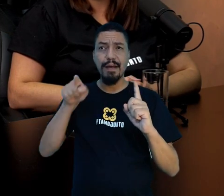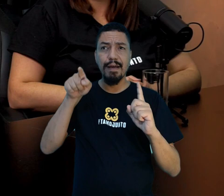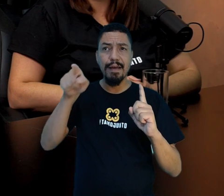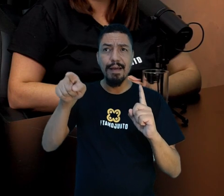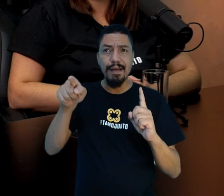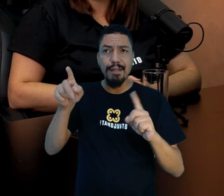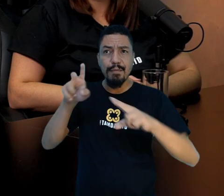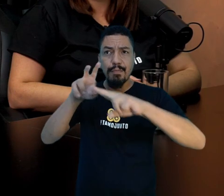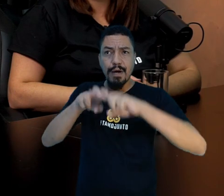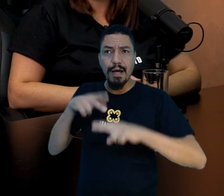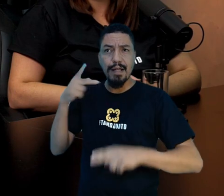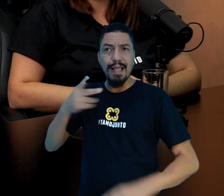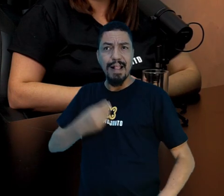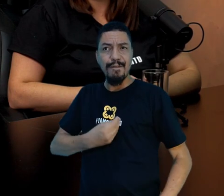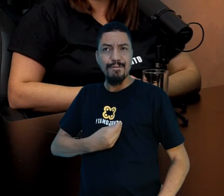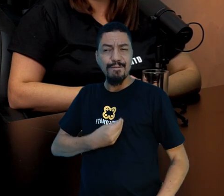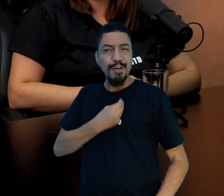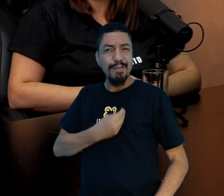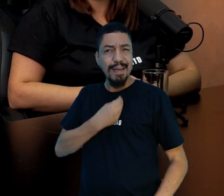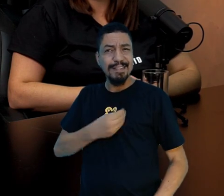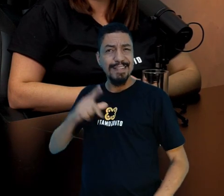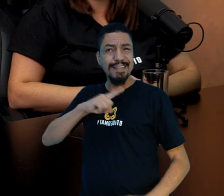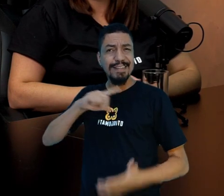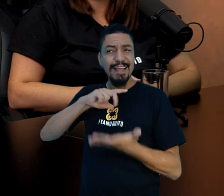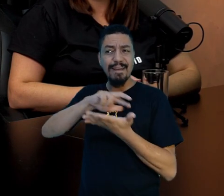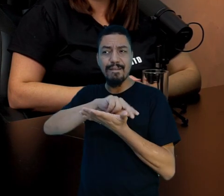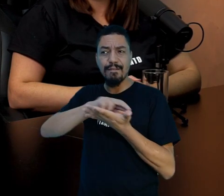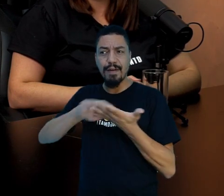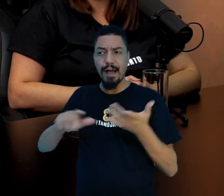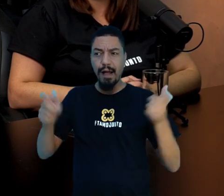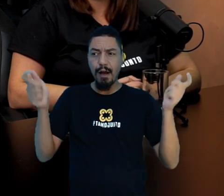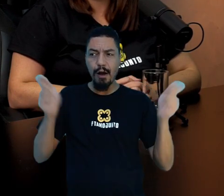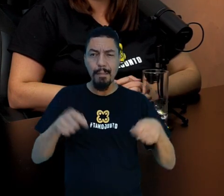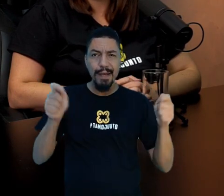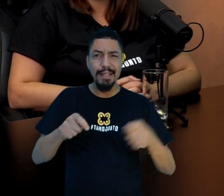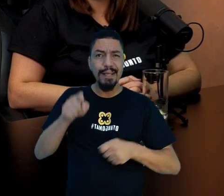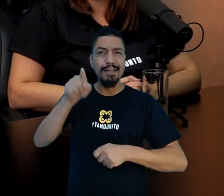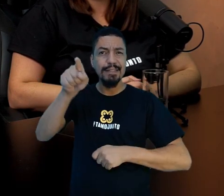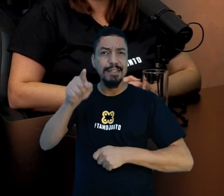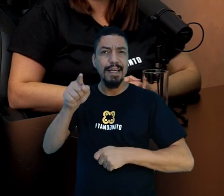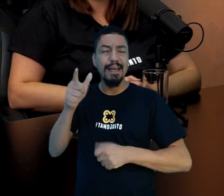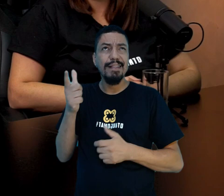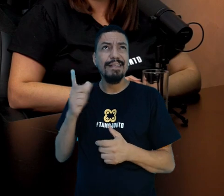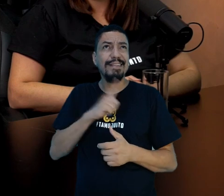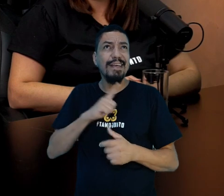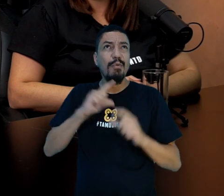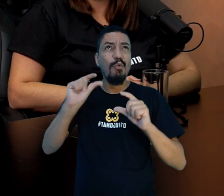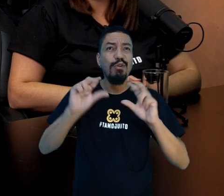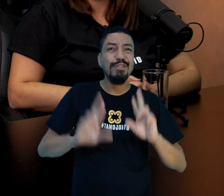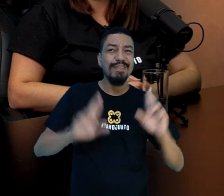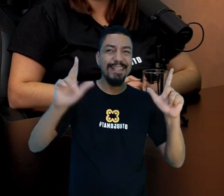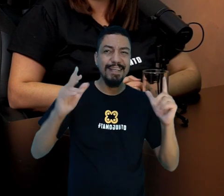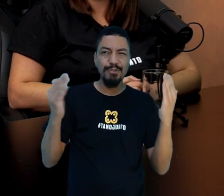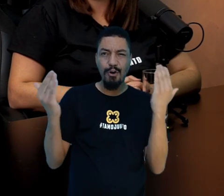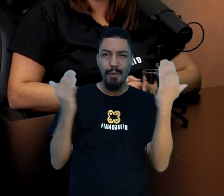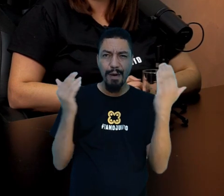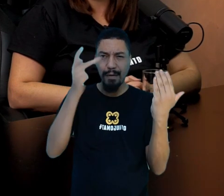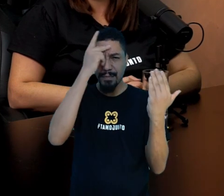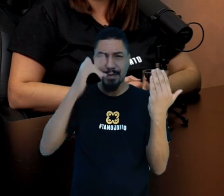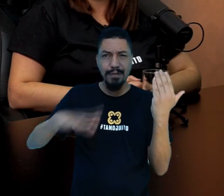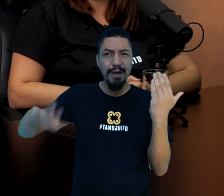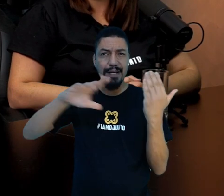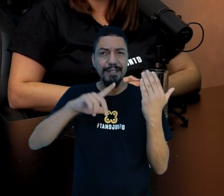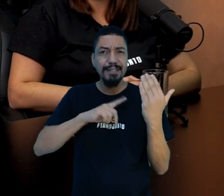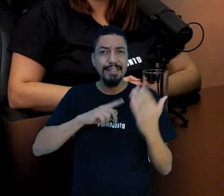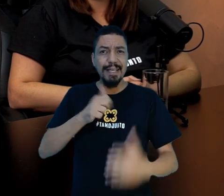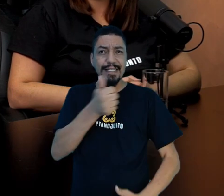elas, justamente pelas vivências, elas têm um conjunto de competências que elas acabam sendo um pouco diferentes se comparadas com